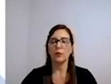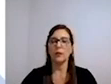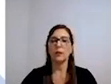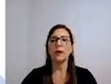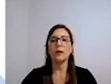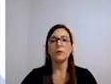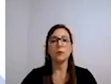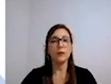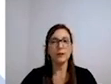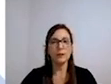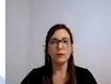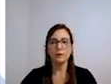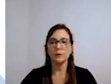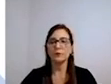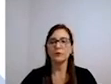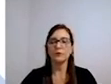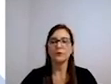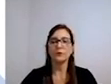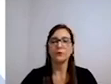ele causa uma lesão.